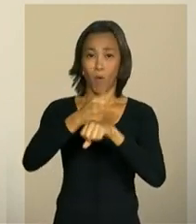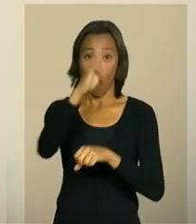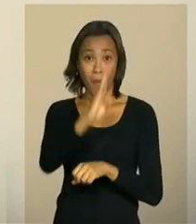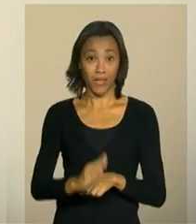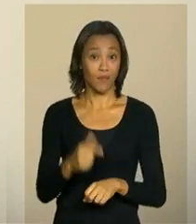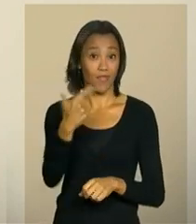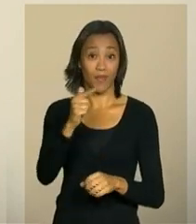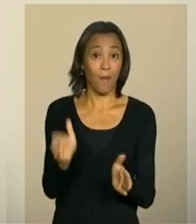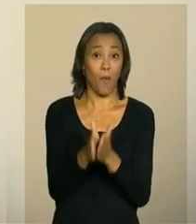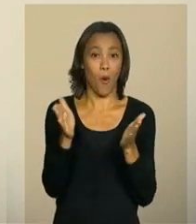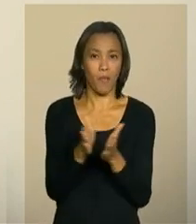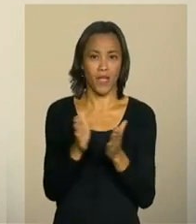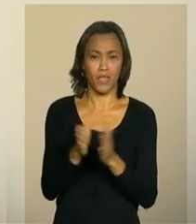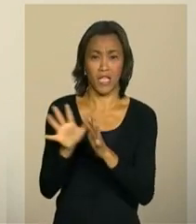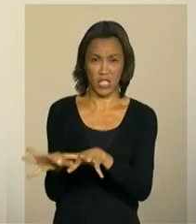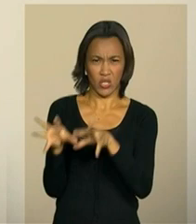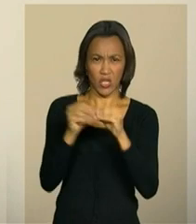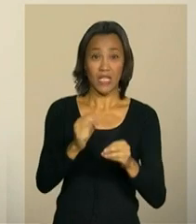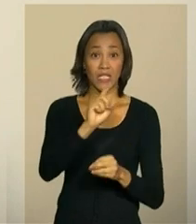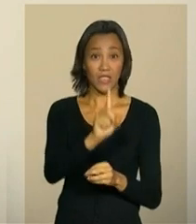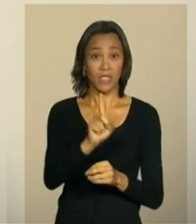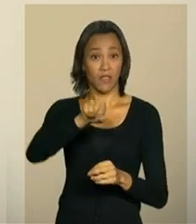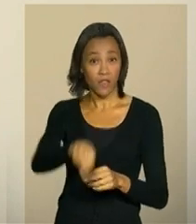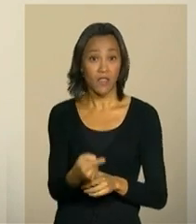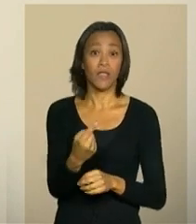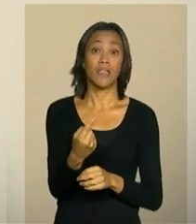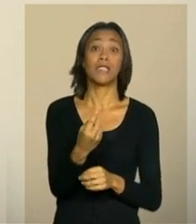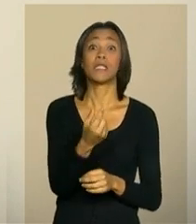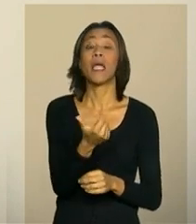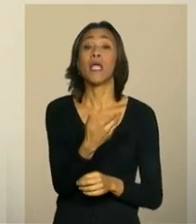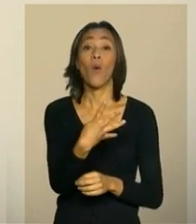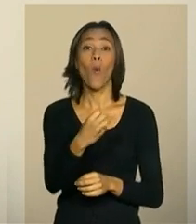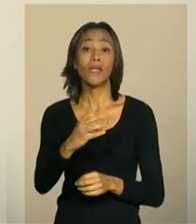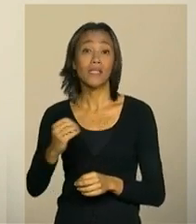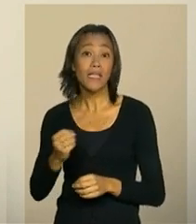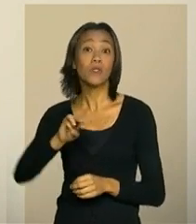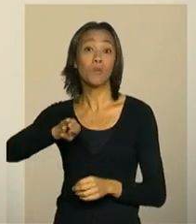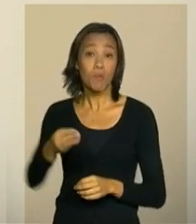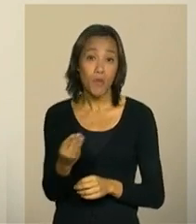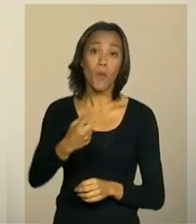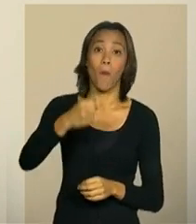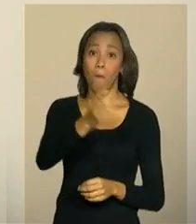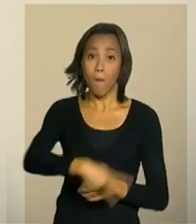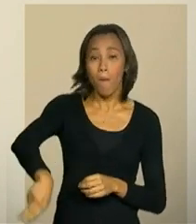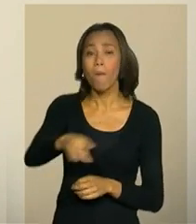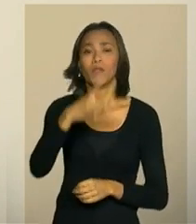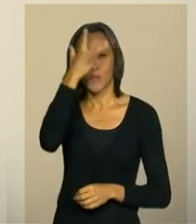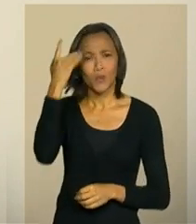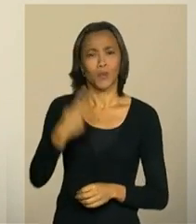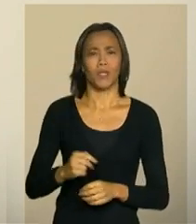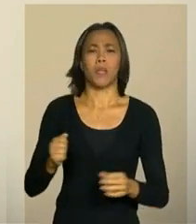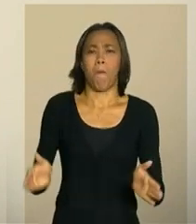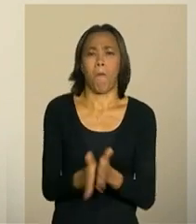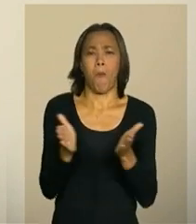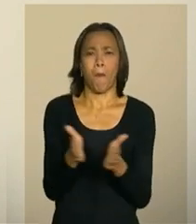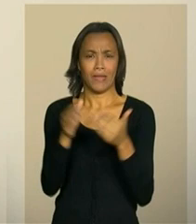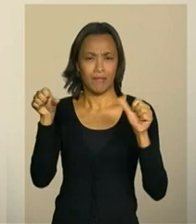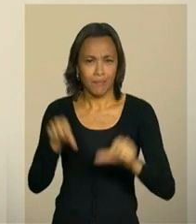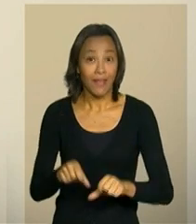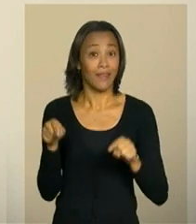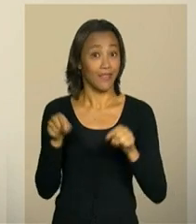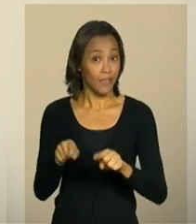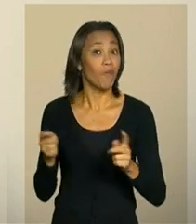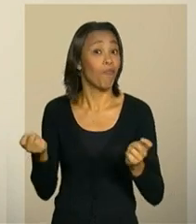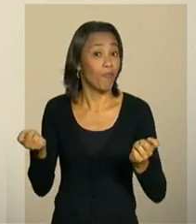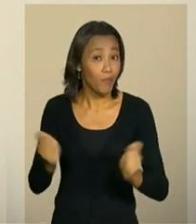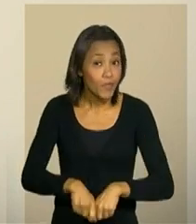sem miséria retirou 16 milhões 400.000 brasileiros da pobreza extrema isso foi